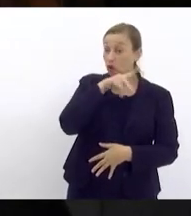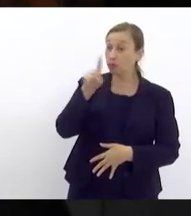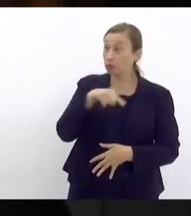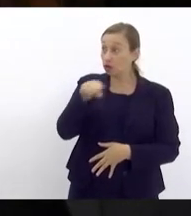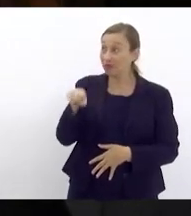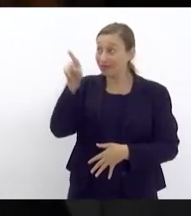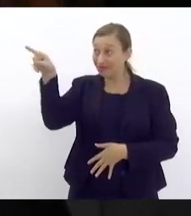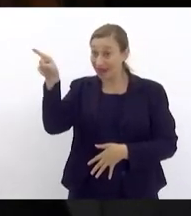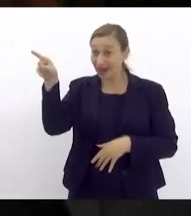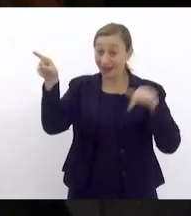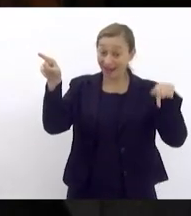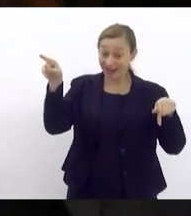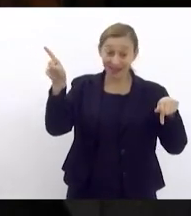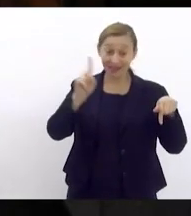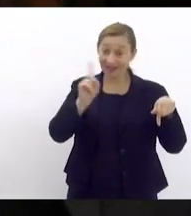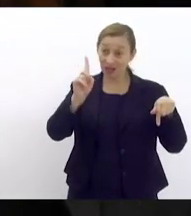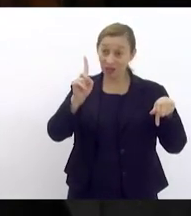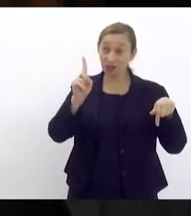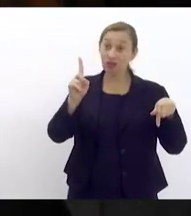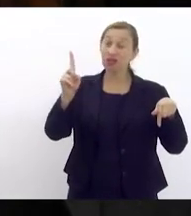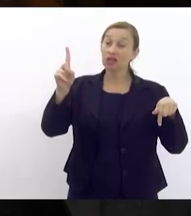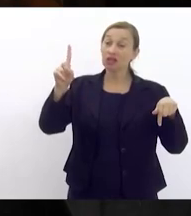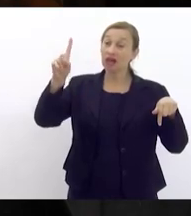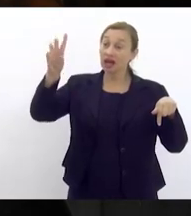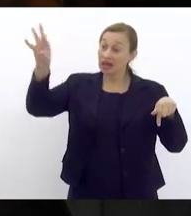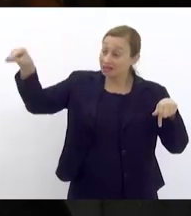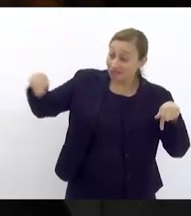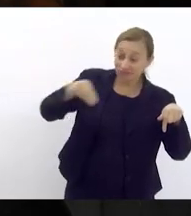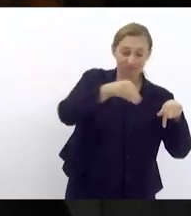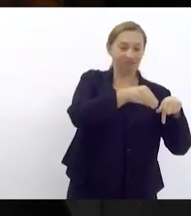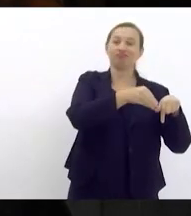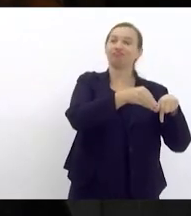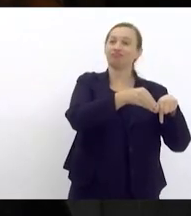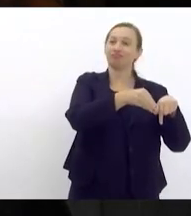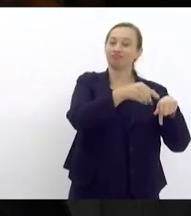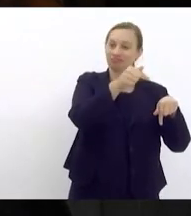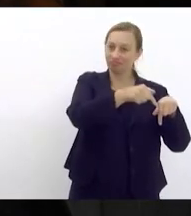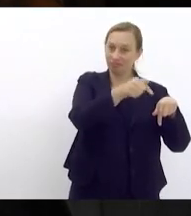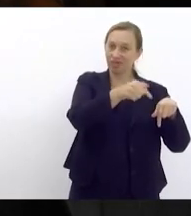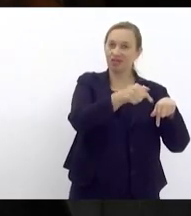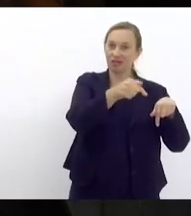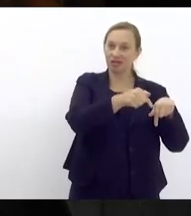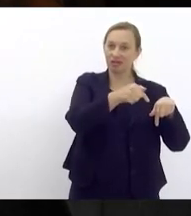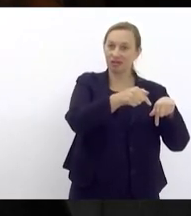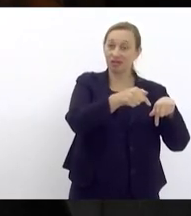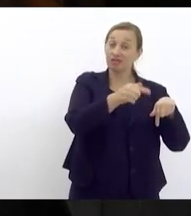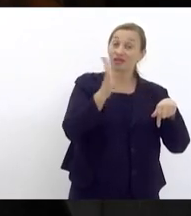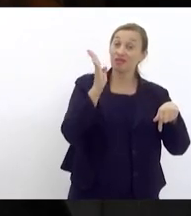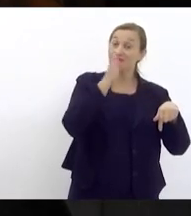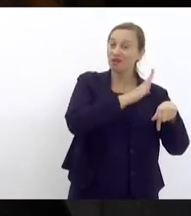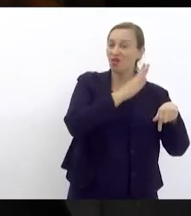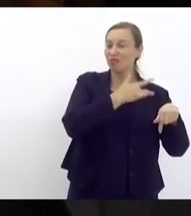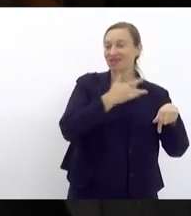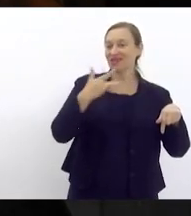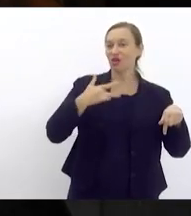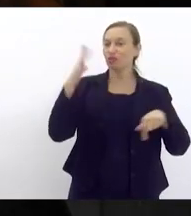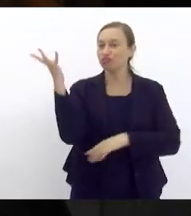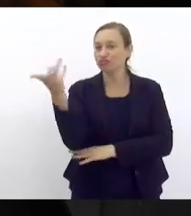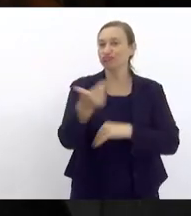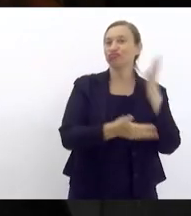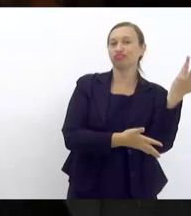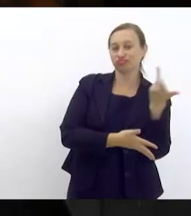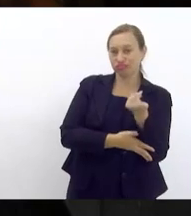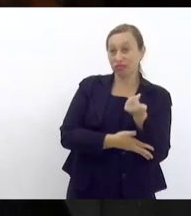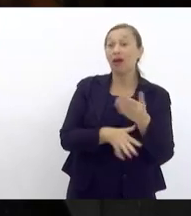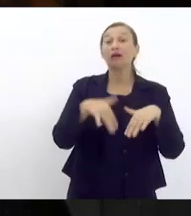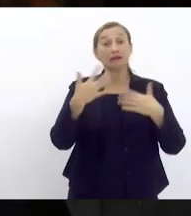lá como a quem não é eles desovam aqui aquilo que comprovadamente faz mal para o meio ambiente para a